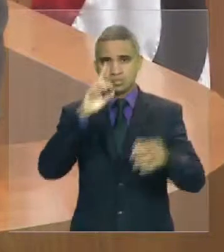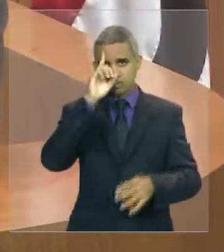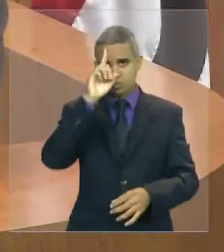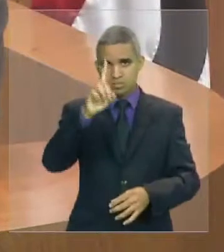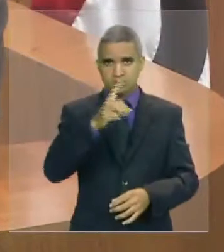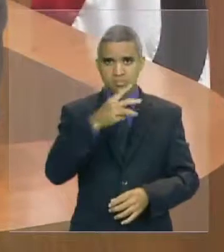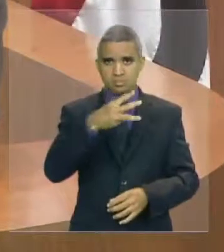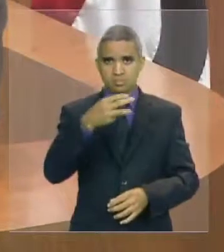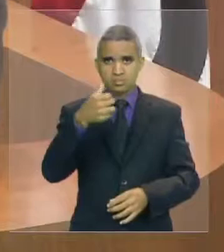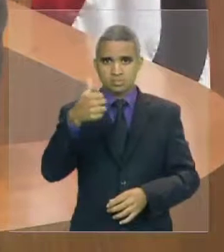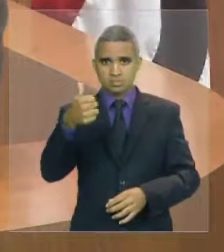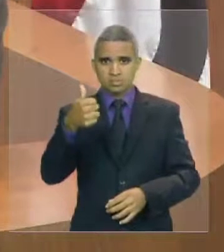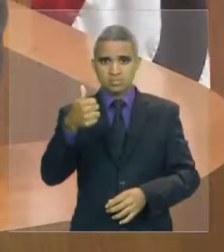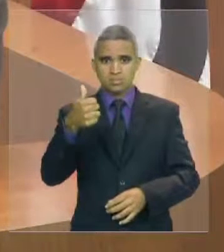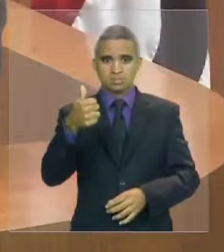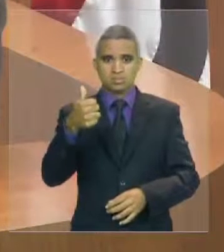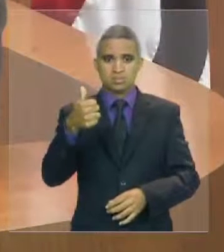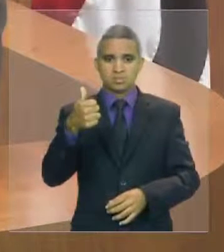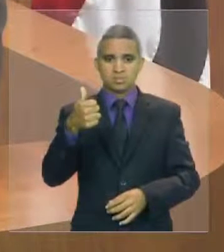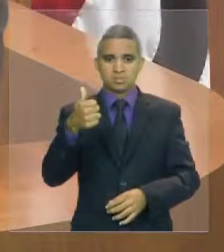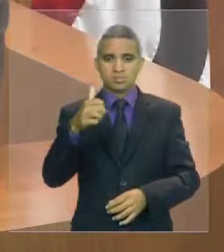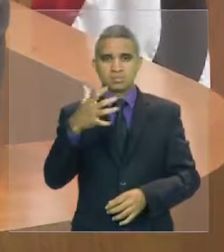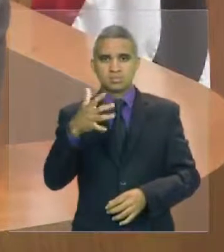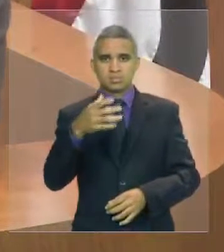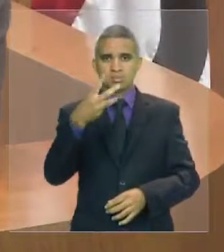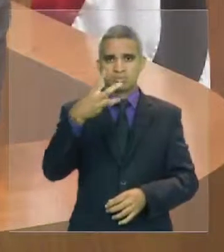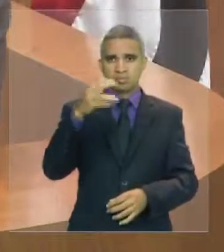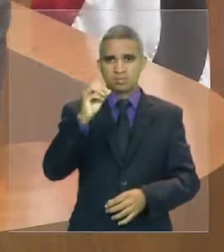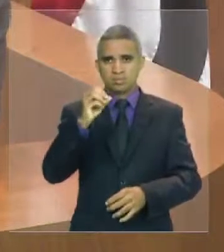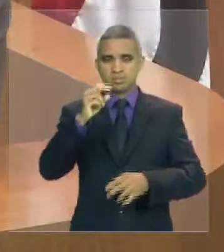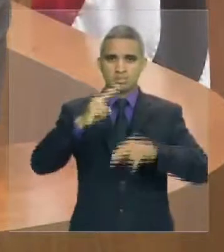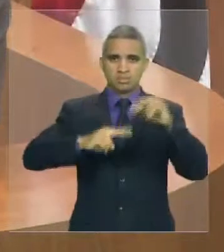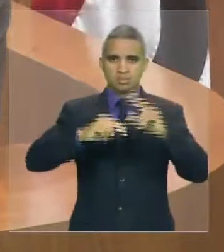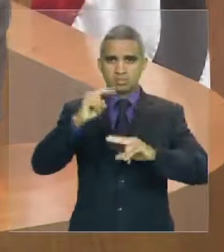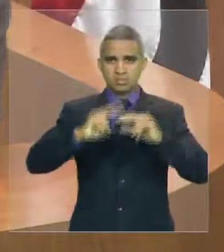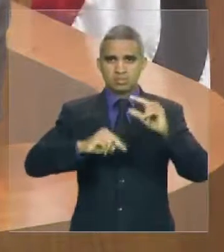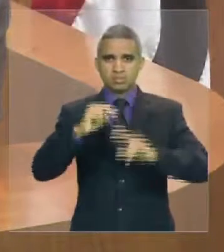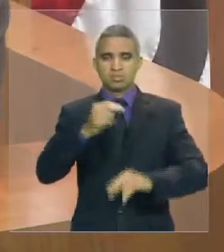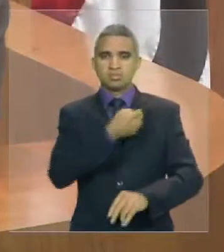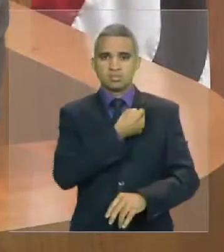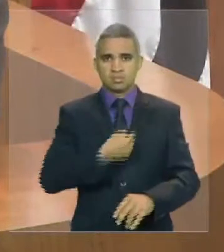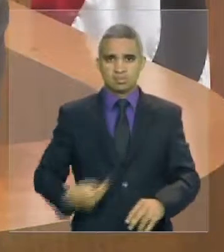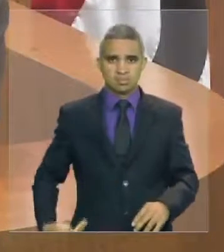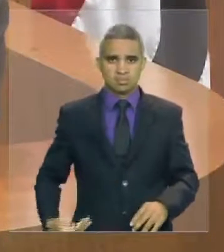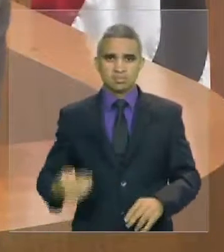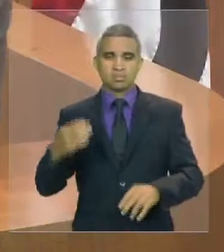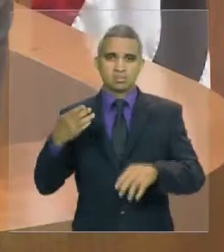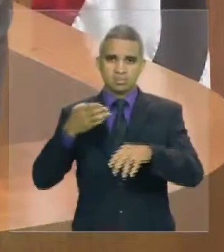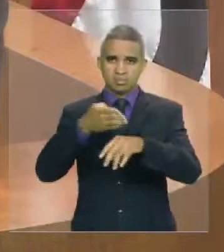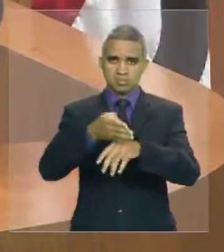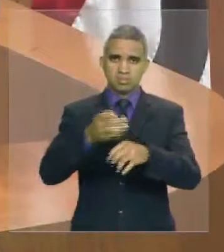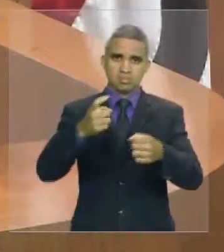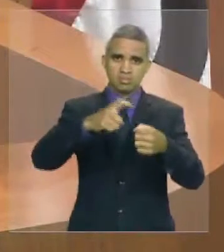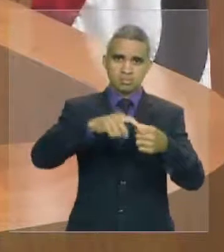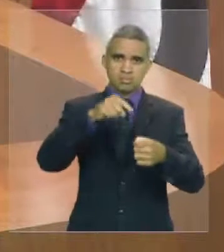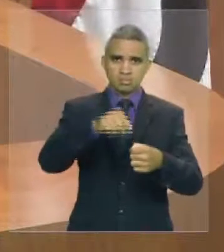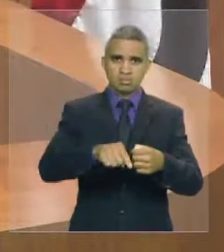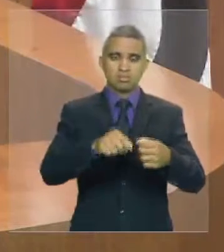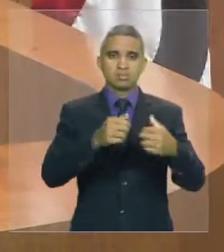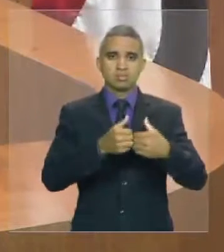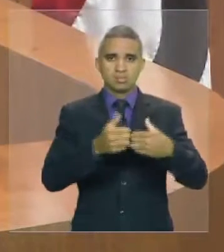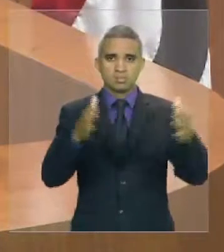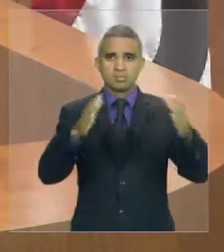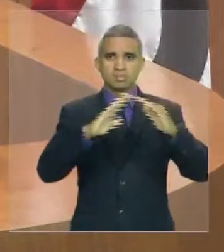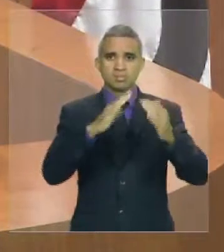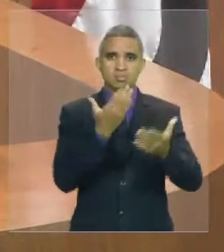junho, mais ou menos dia 30 de junho, o governador vai inaugurar a escola